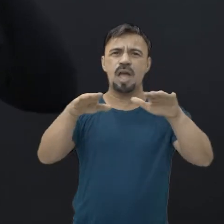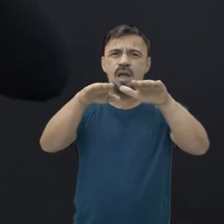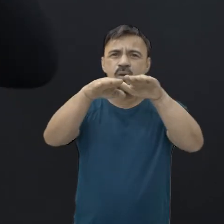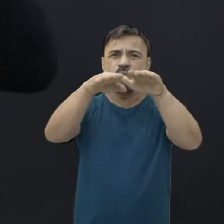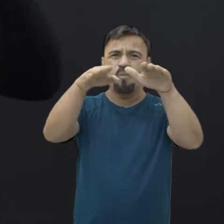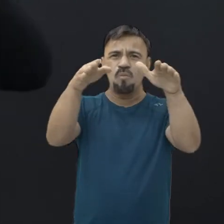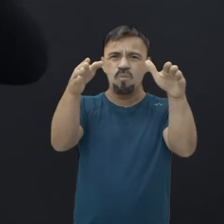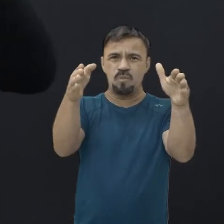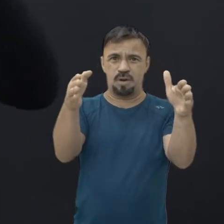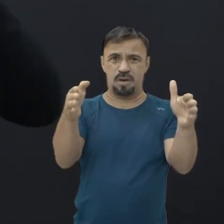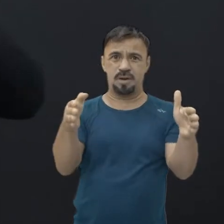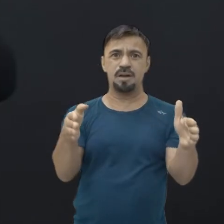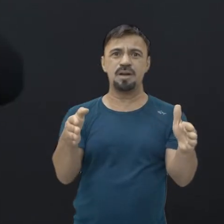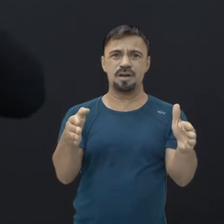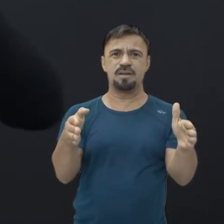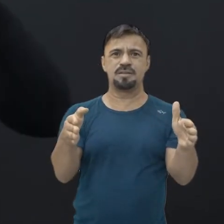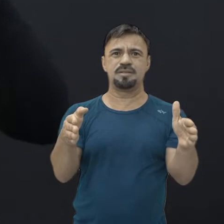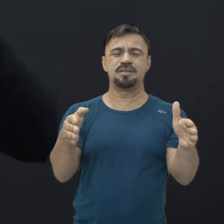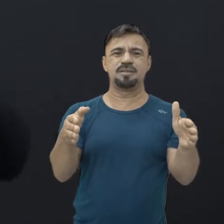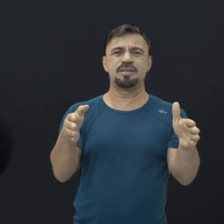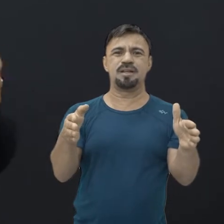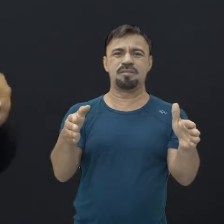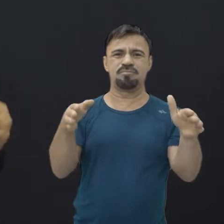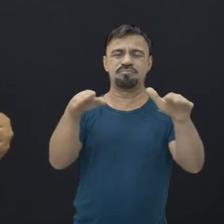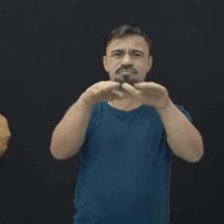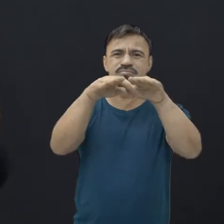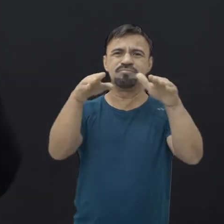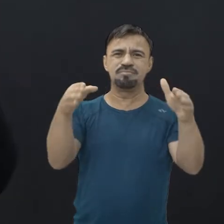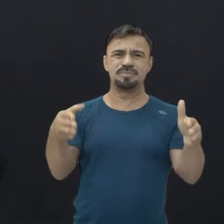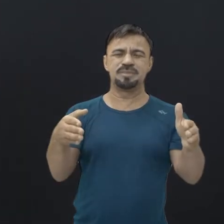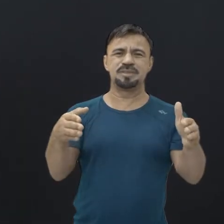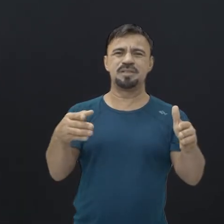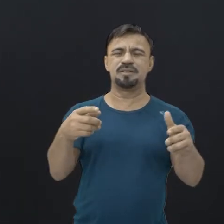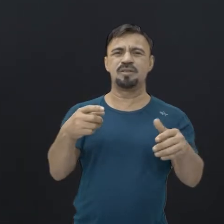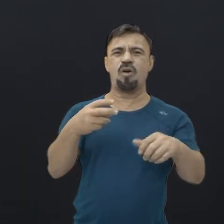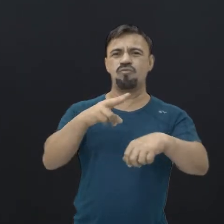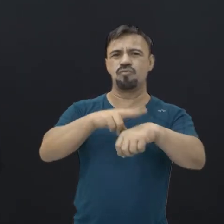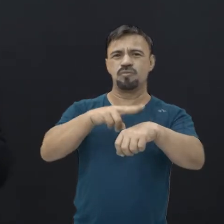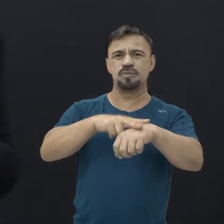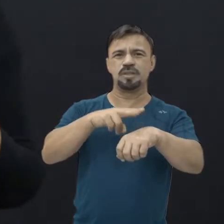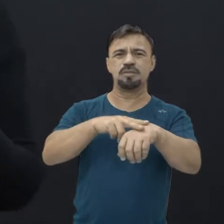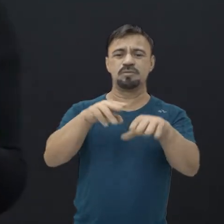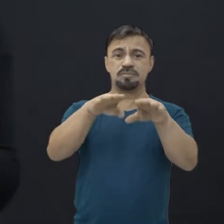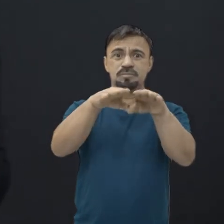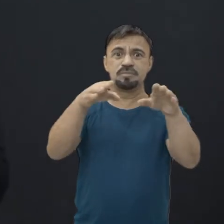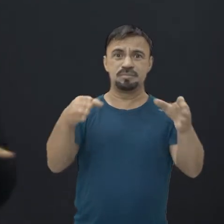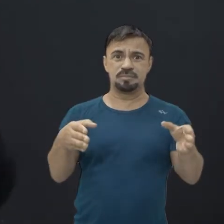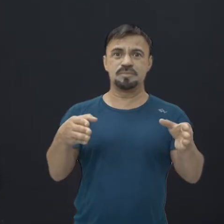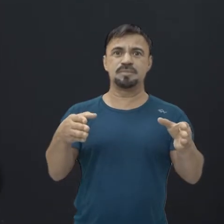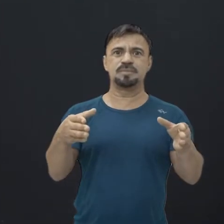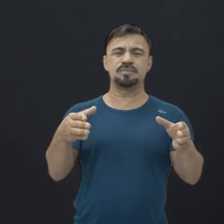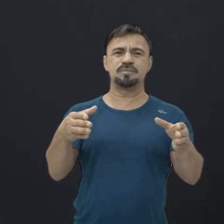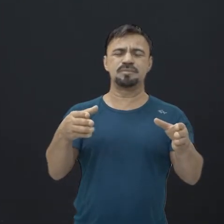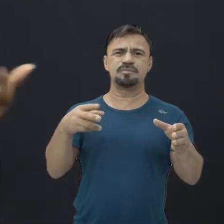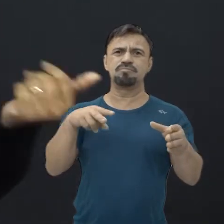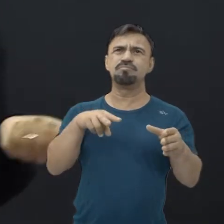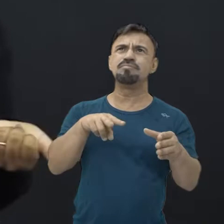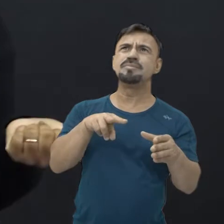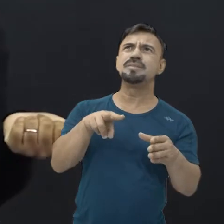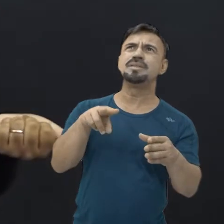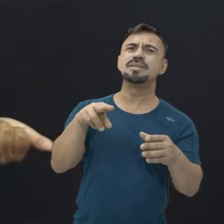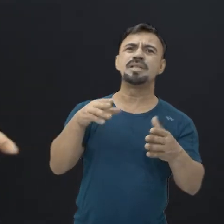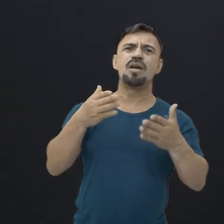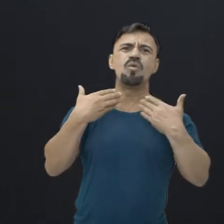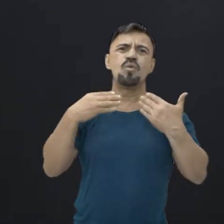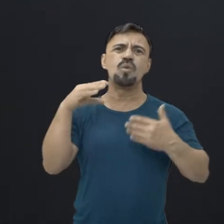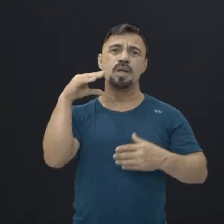casa com ali um teto transparente, um vidro, algum material transparente. E quando você entra, você fala, gente, aqui é bem mais quente do que